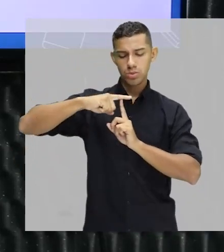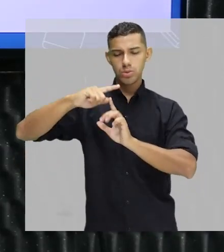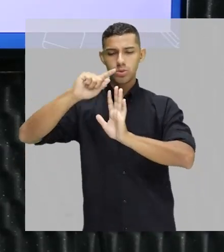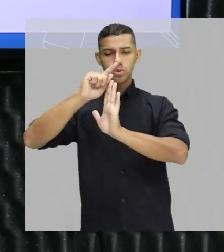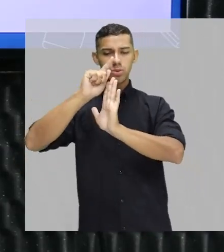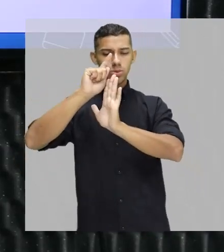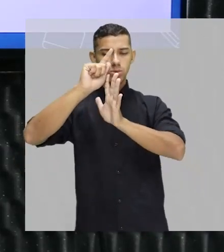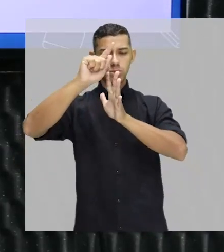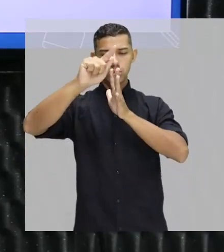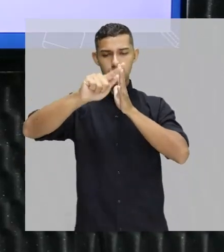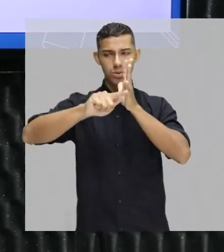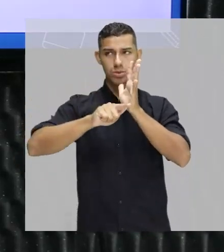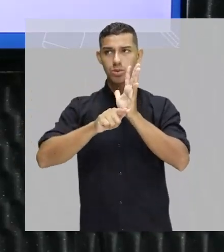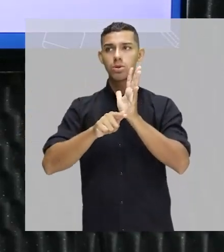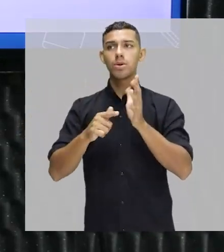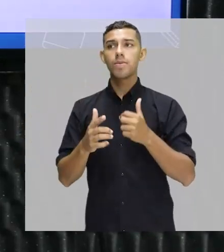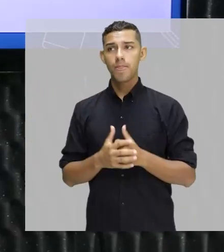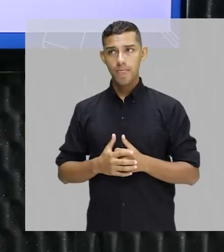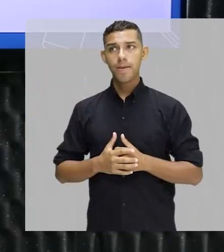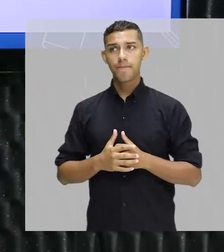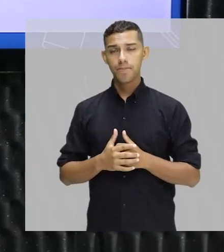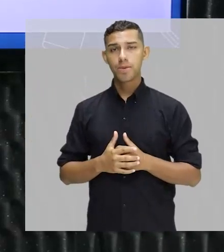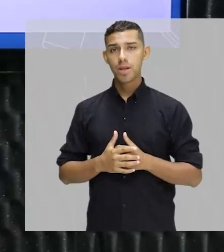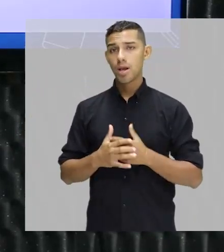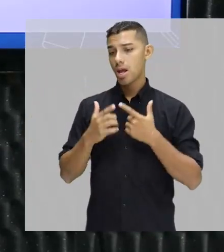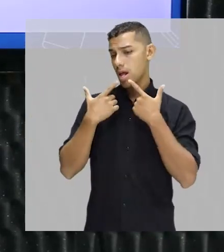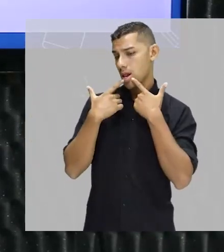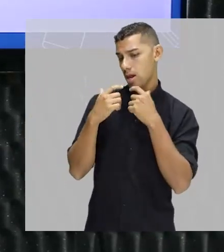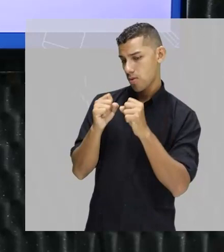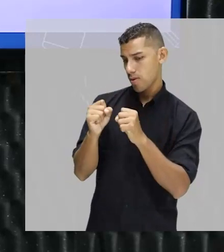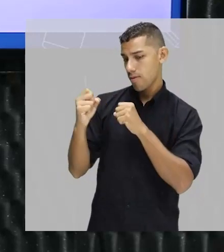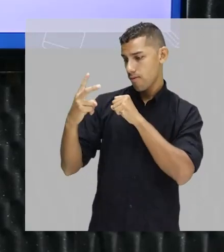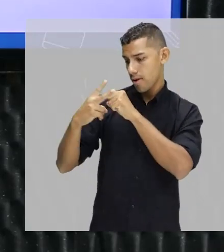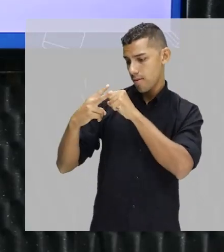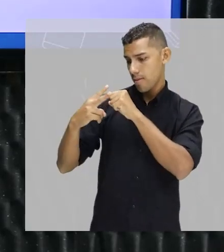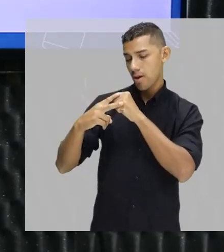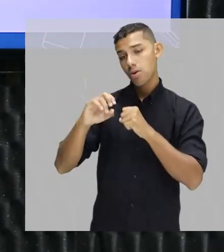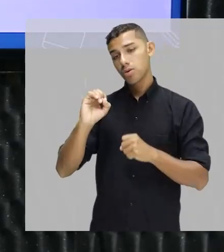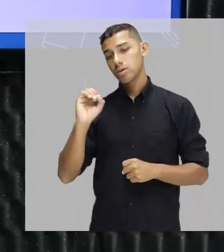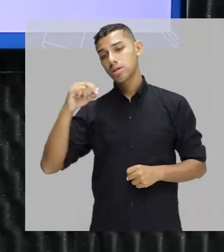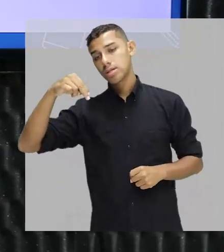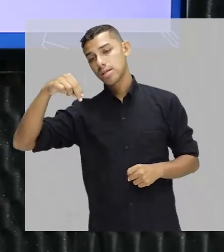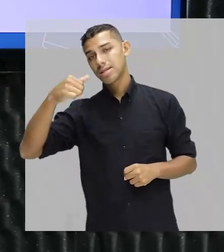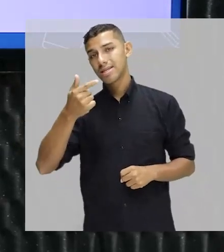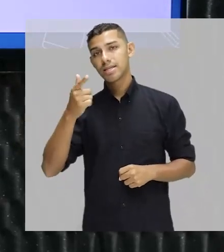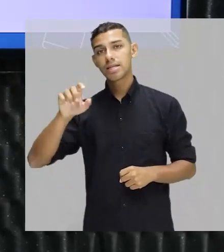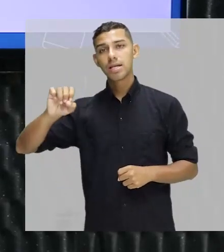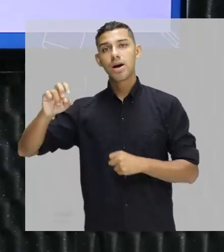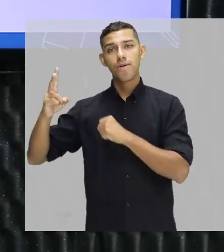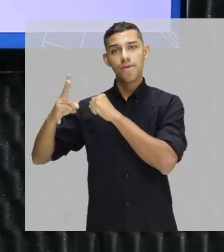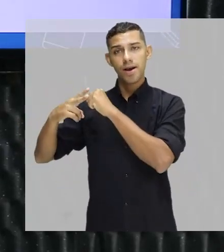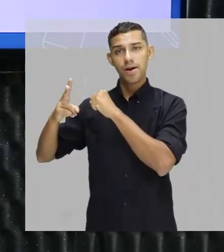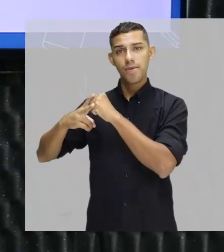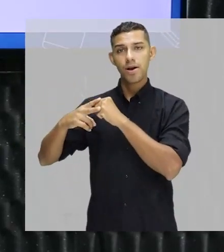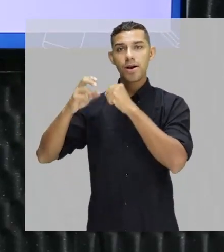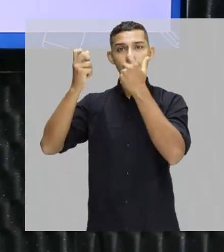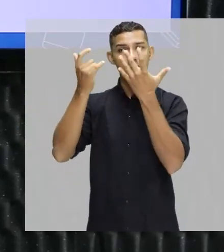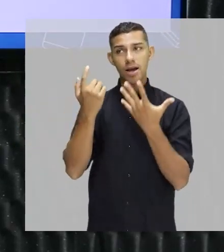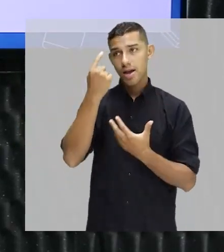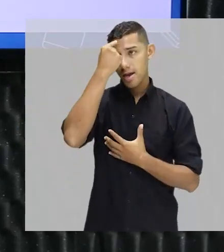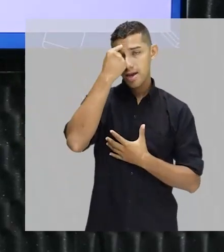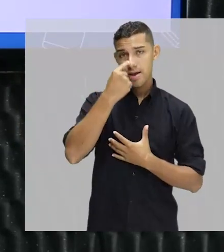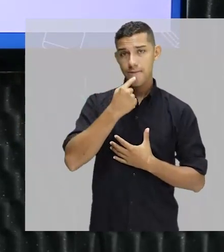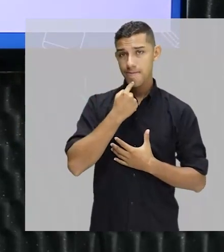apresenta normalmente linguagem mista, né? A linguagem verbal e não verbal, né? As palavras, as imagens, uma vai